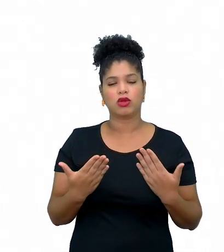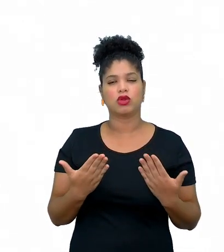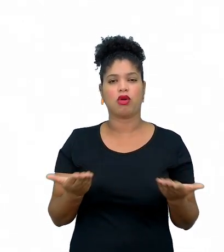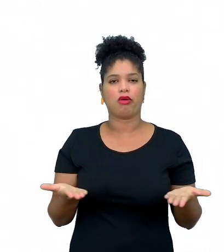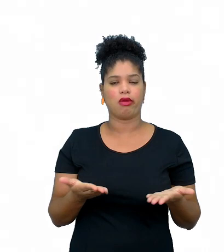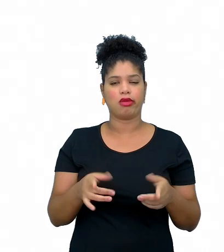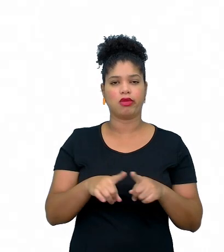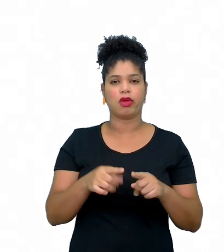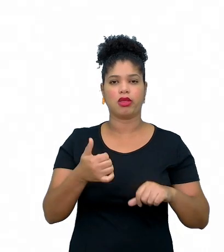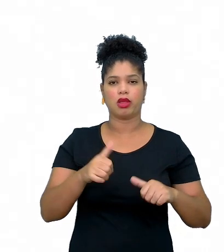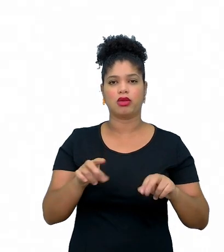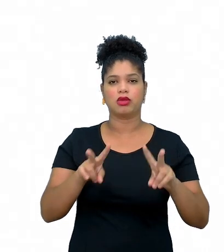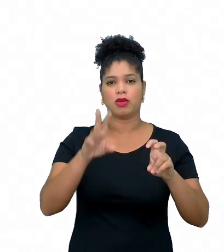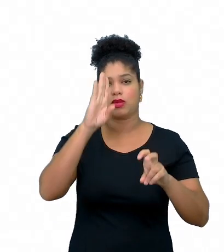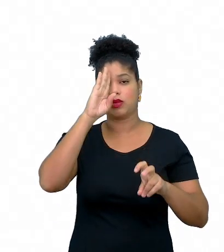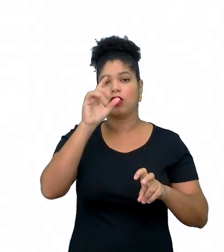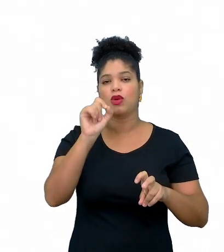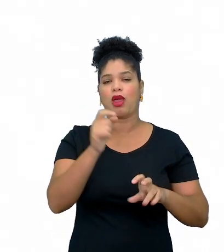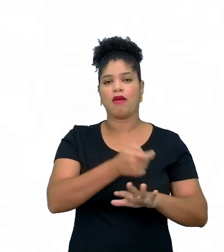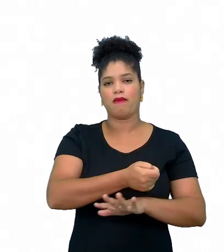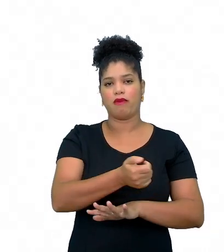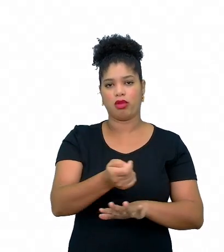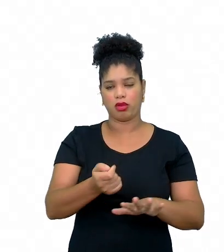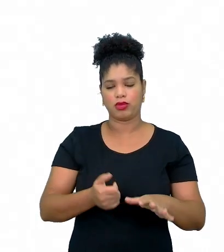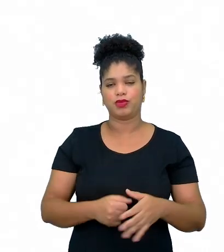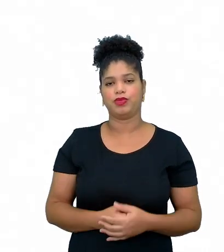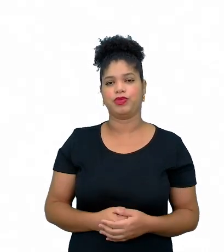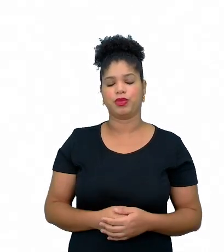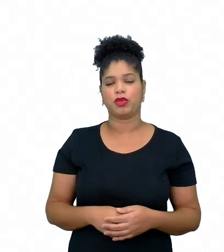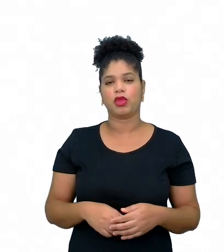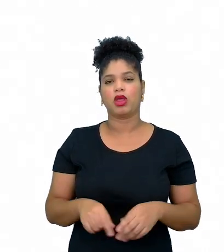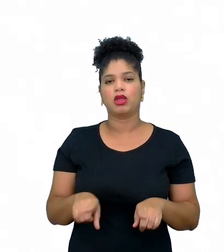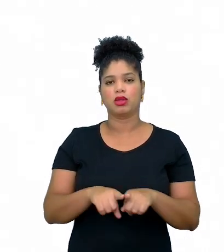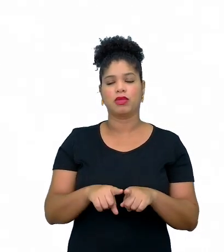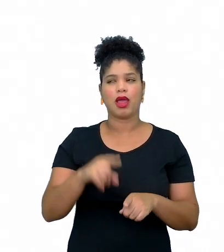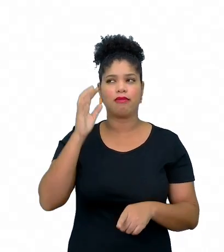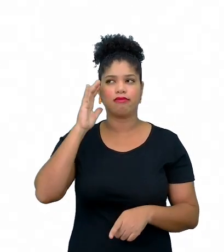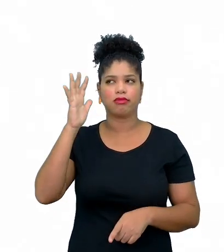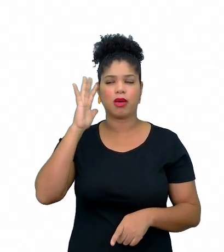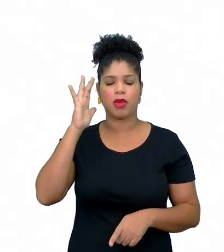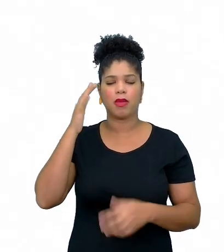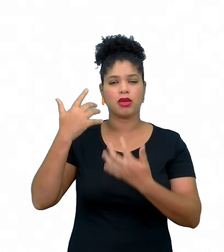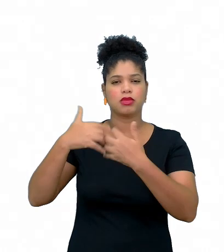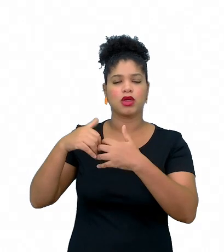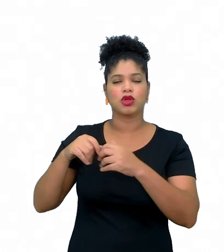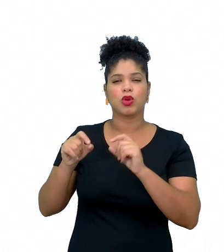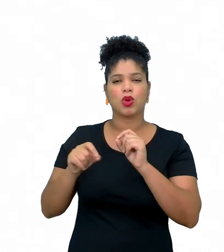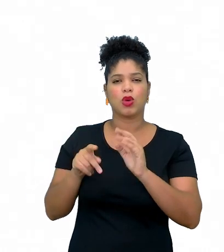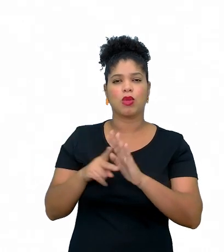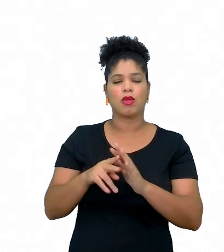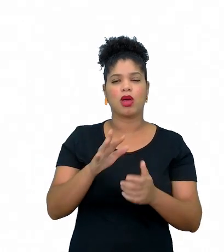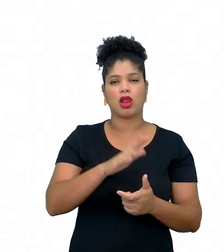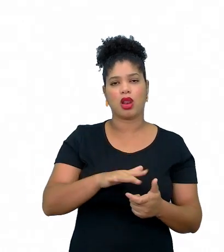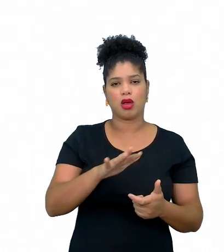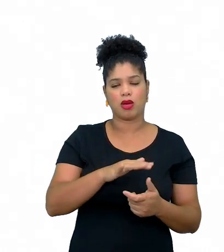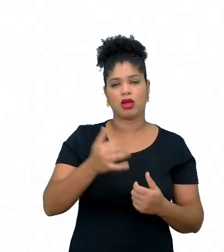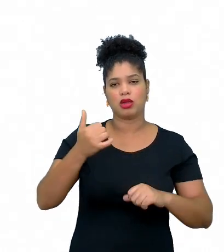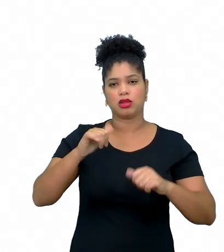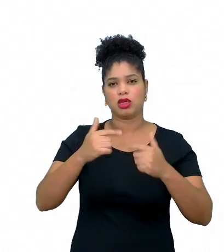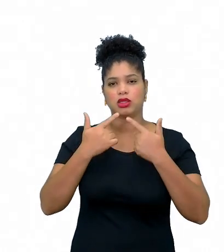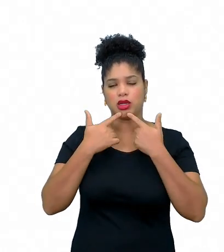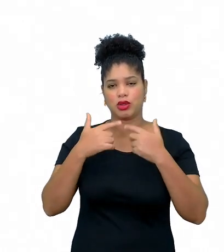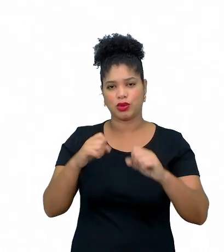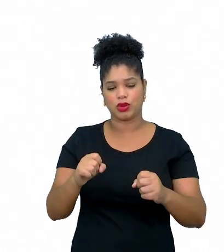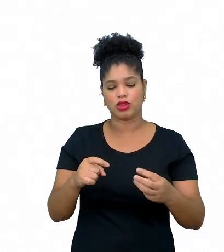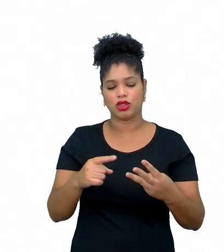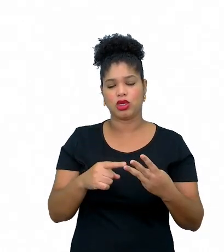analisada, fake news. Refletir de que maneira os conceitos relativos ao letramento e análise linguística e semiótica podem